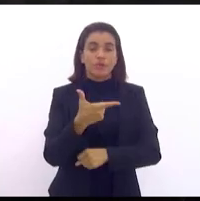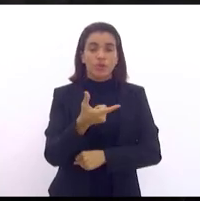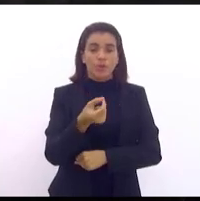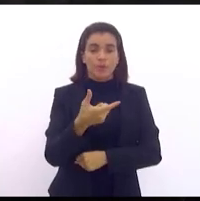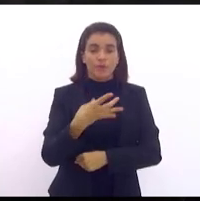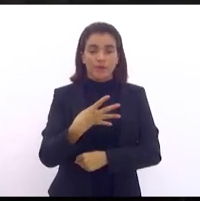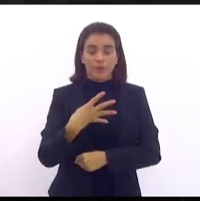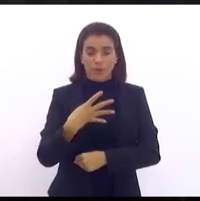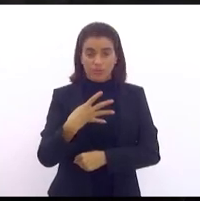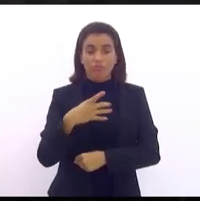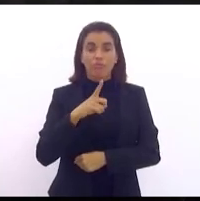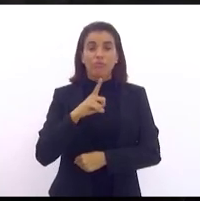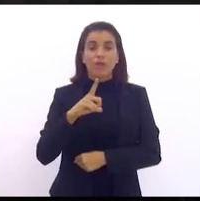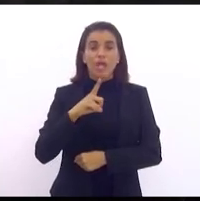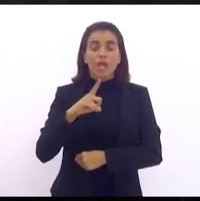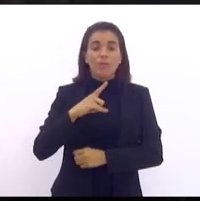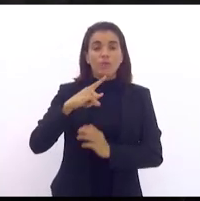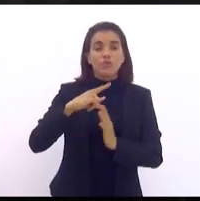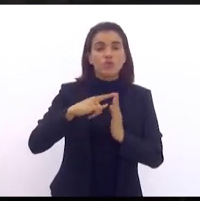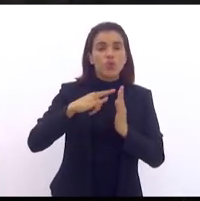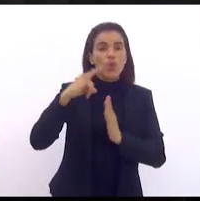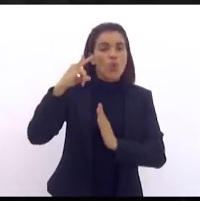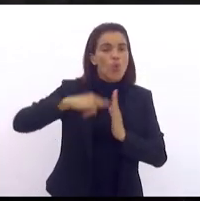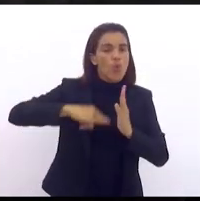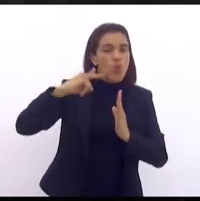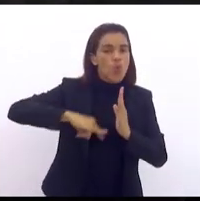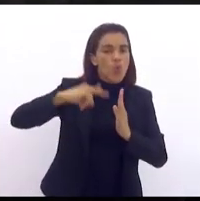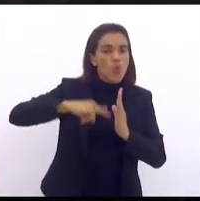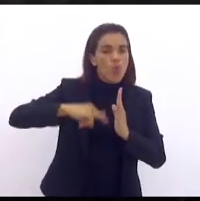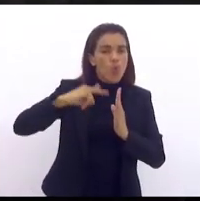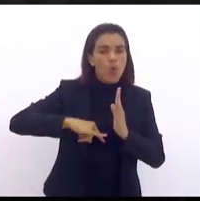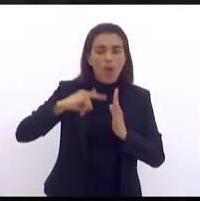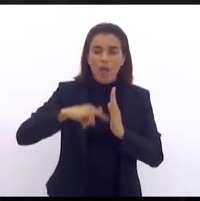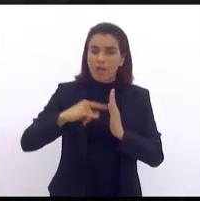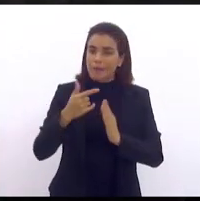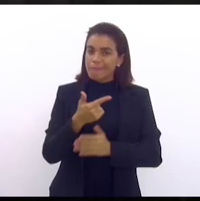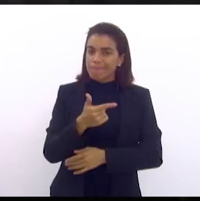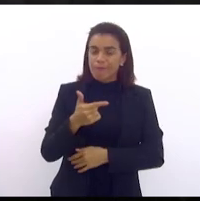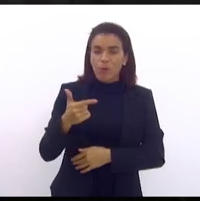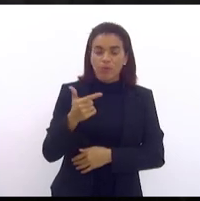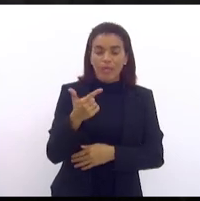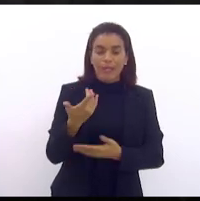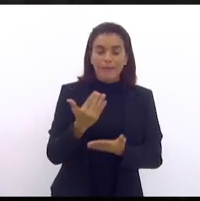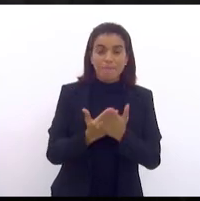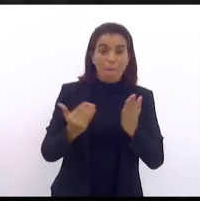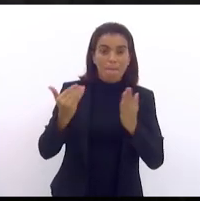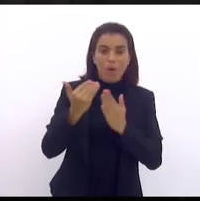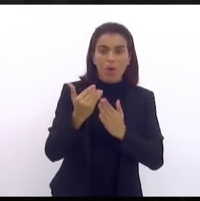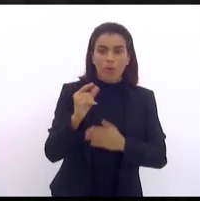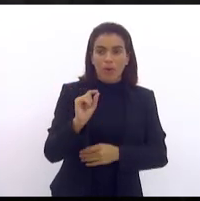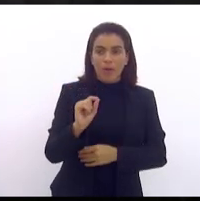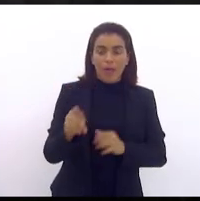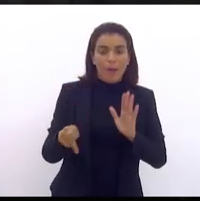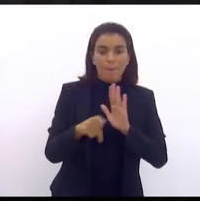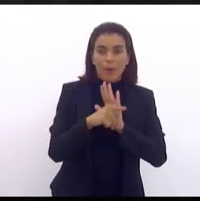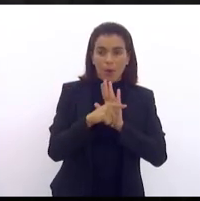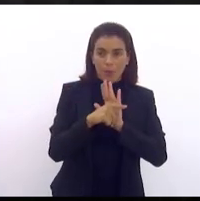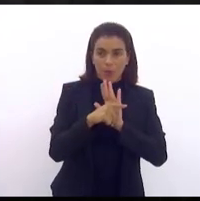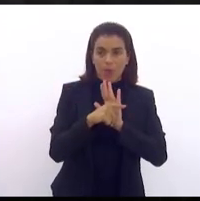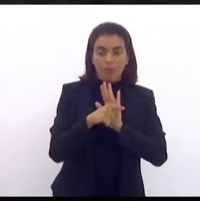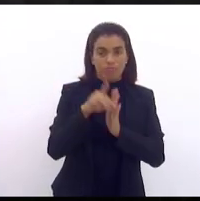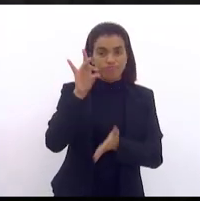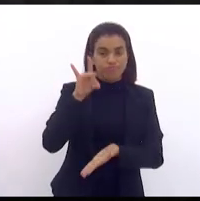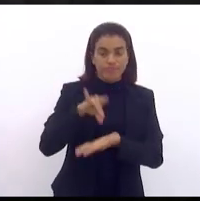nós teremos uma receita que não será superestimada será uma Projeção de receita